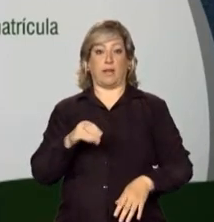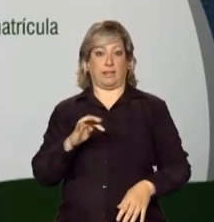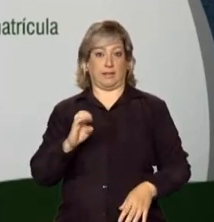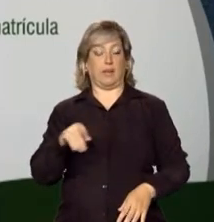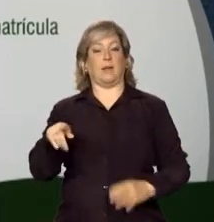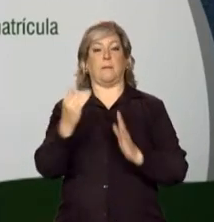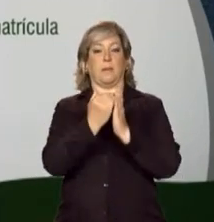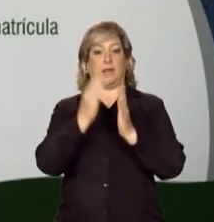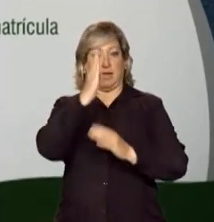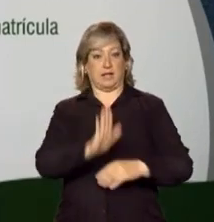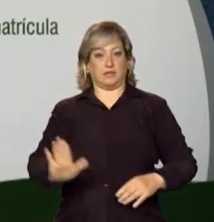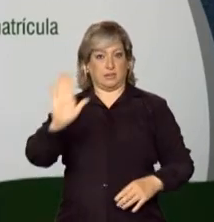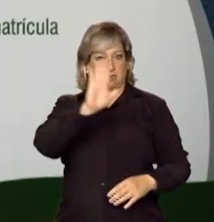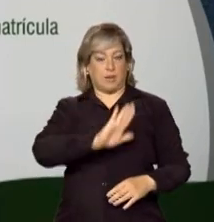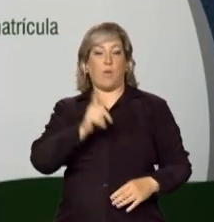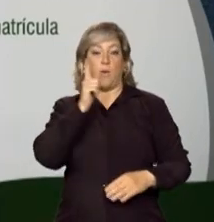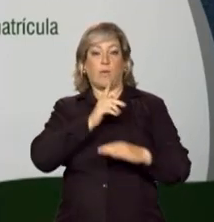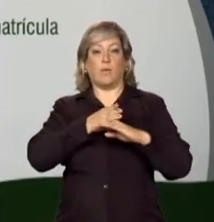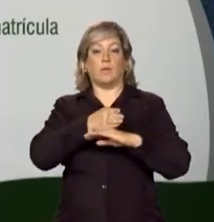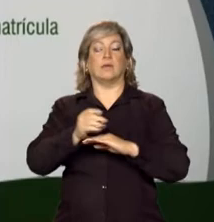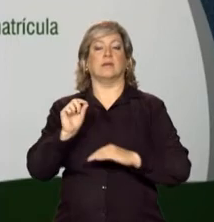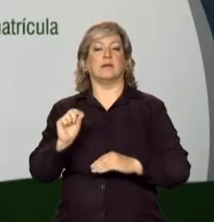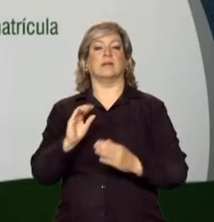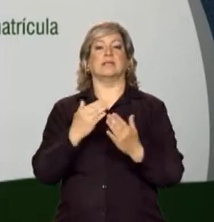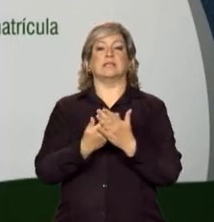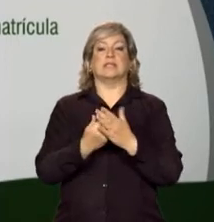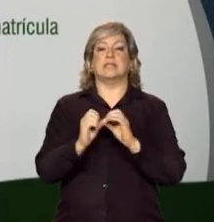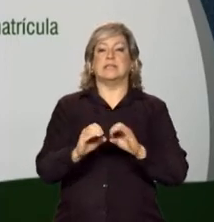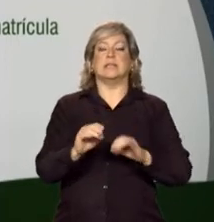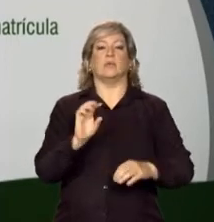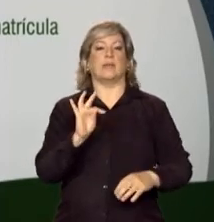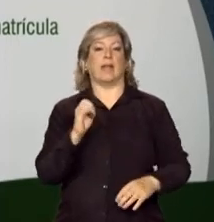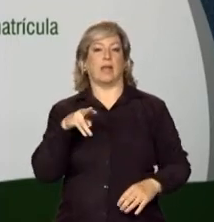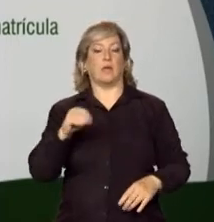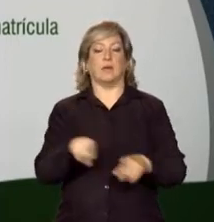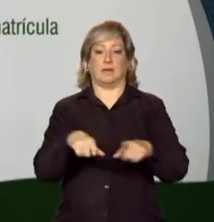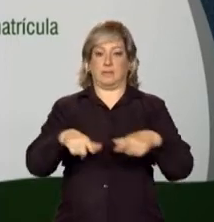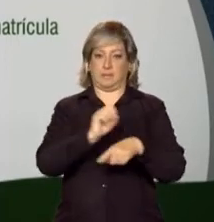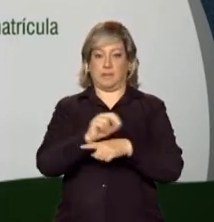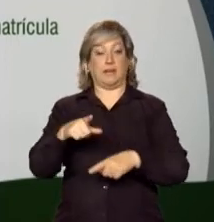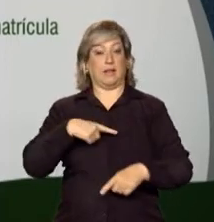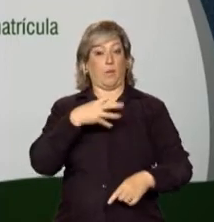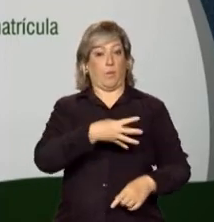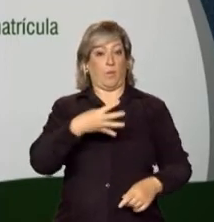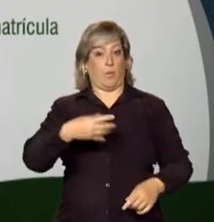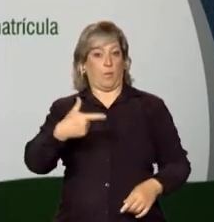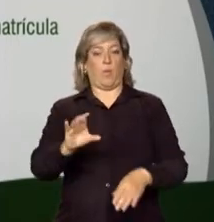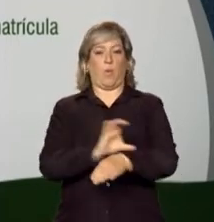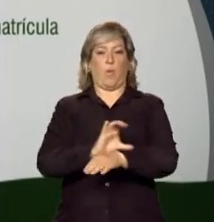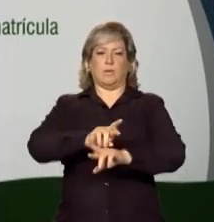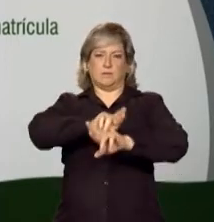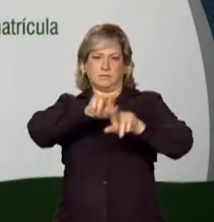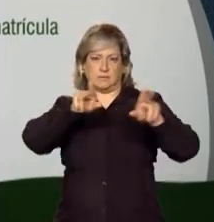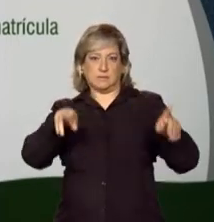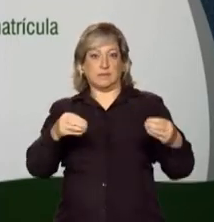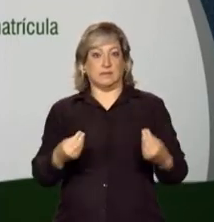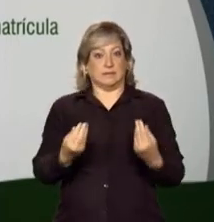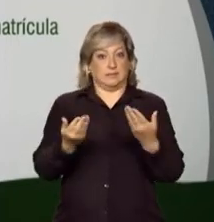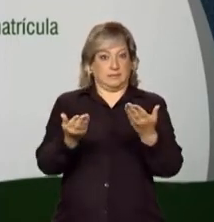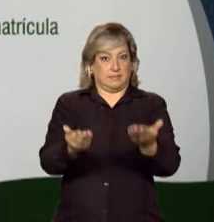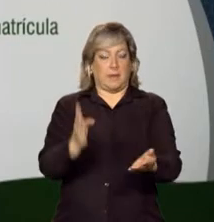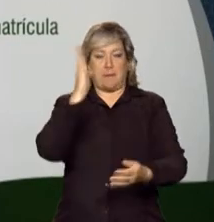o programa nacional de acesso ao ensino técnico e emprego São 442 cursos